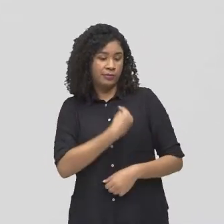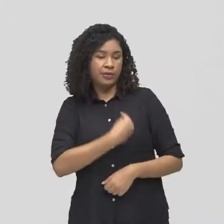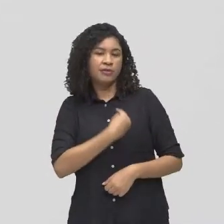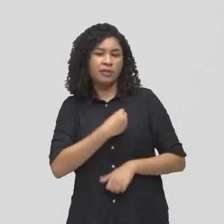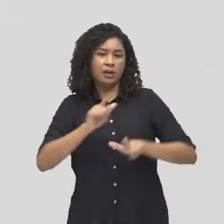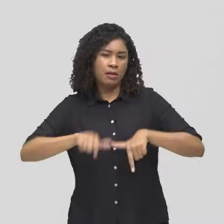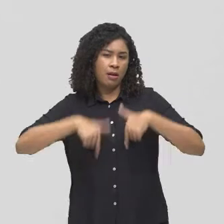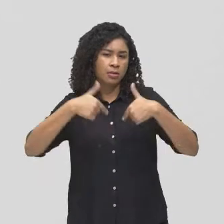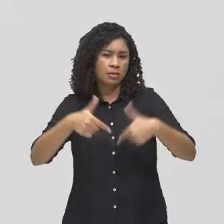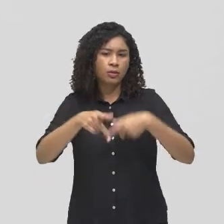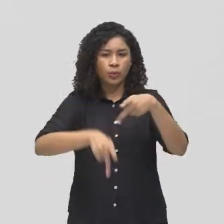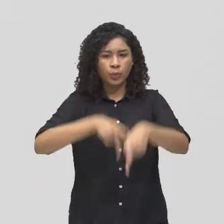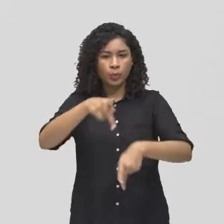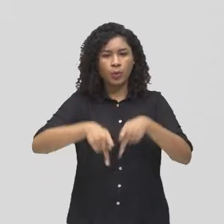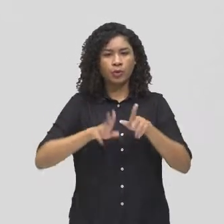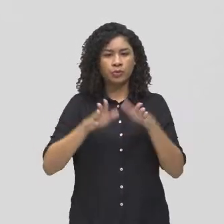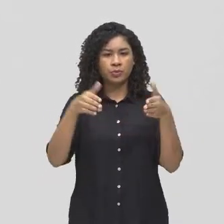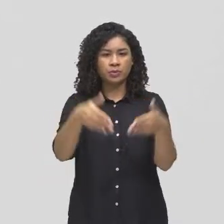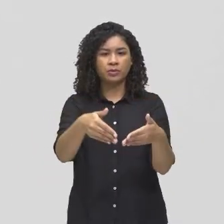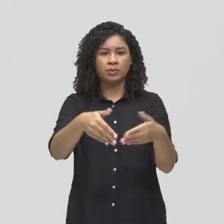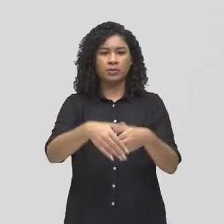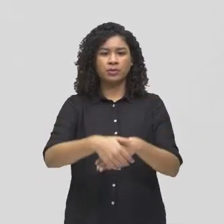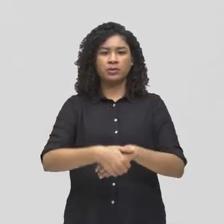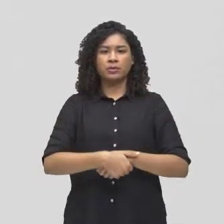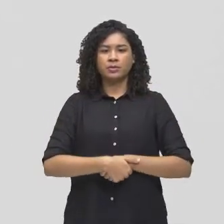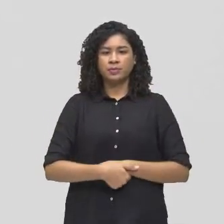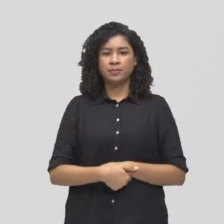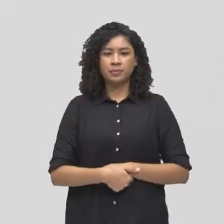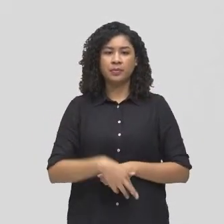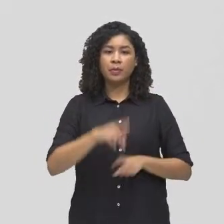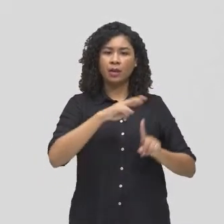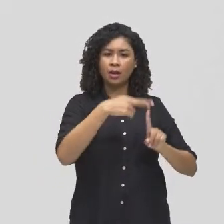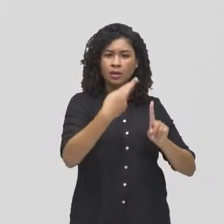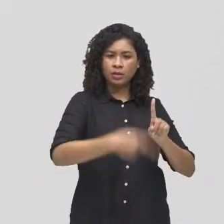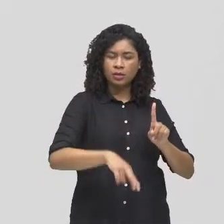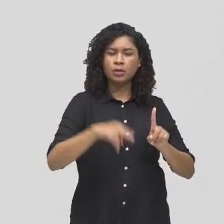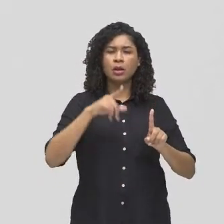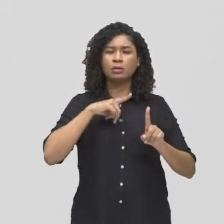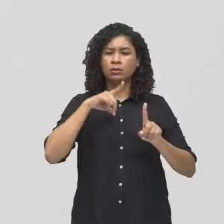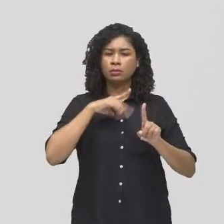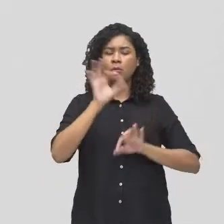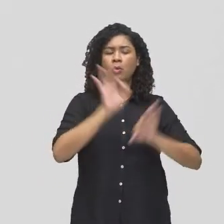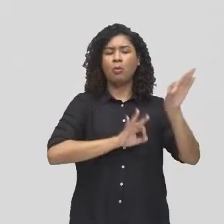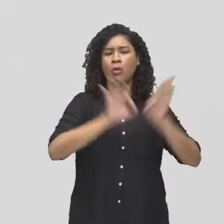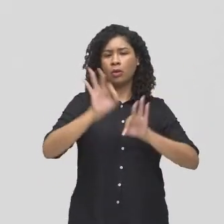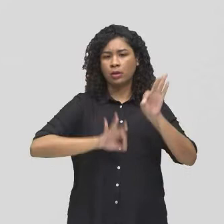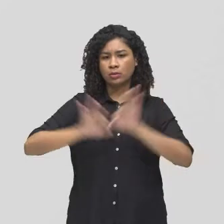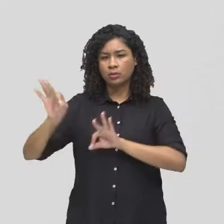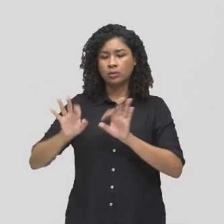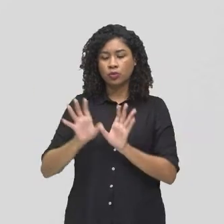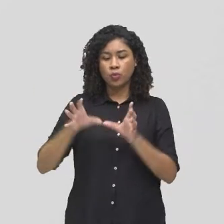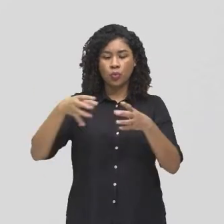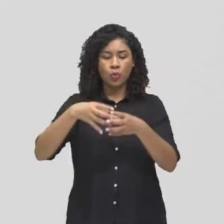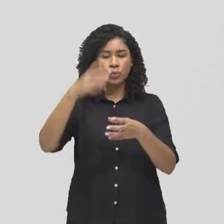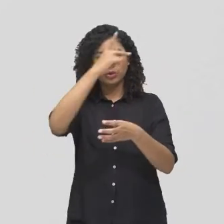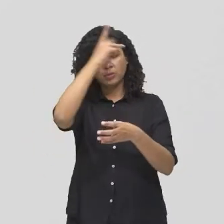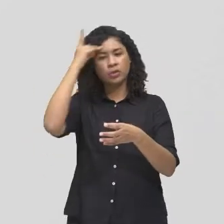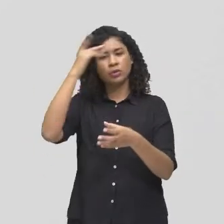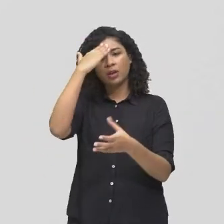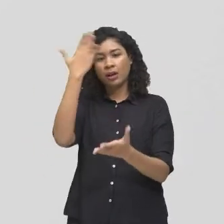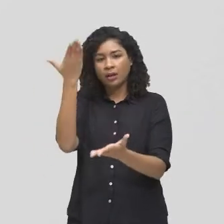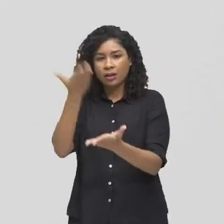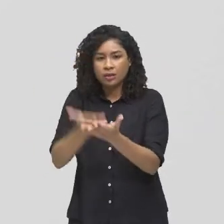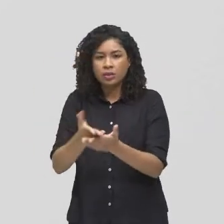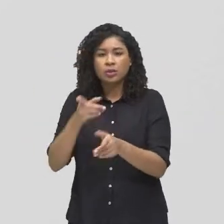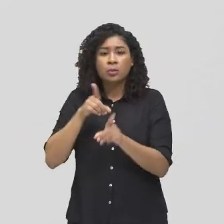E na próxima slide nós vamos ver o seguinte, que uma religião é um sistema formado por pessoas que acreditam e seguem determinado tipo de